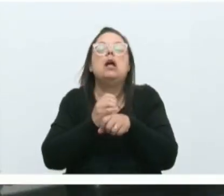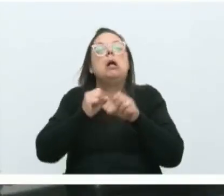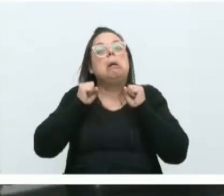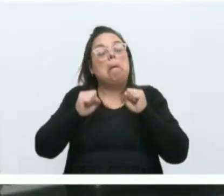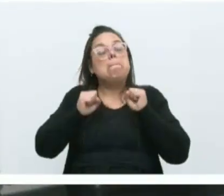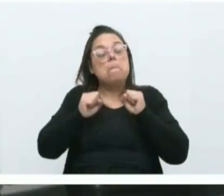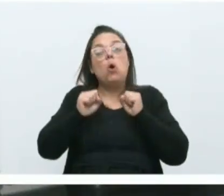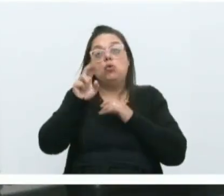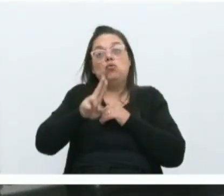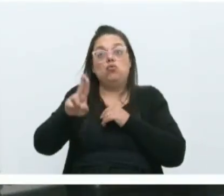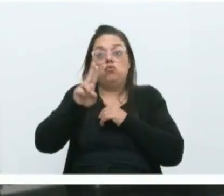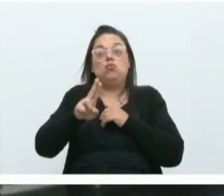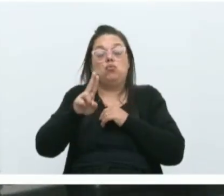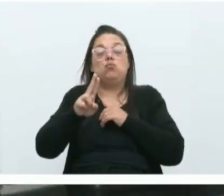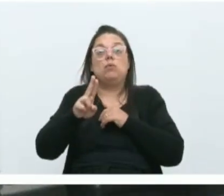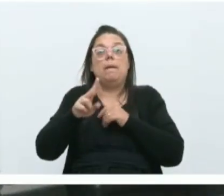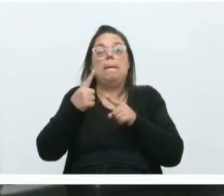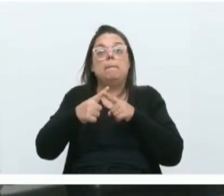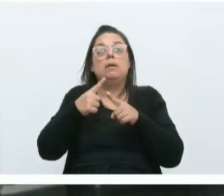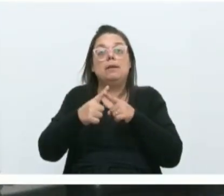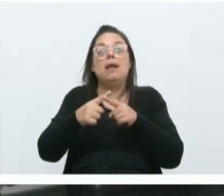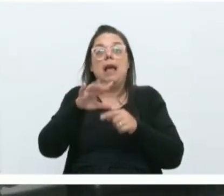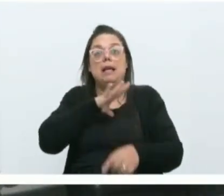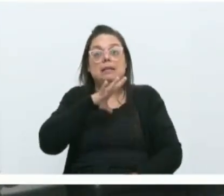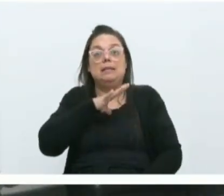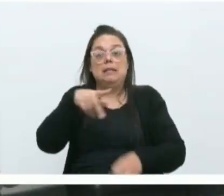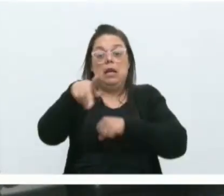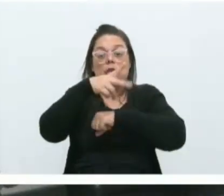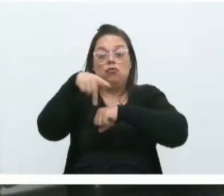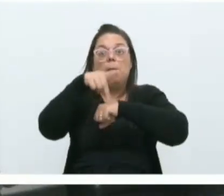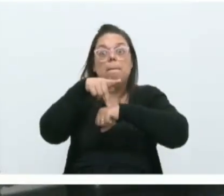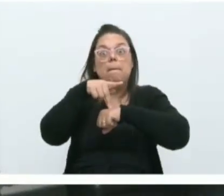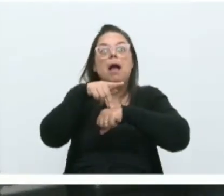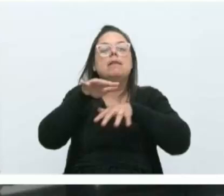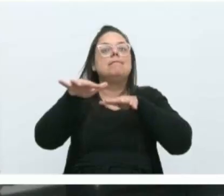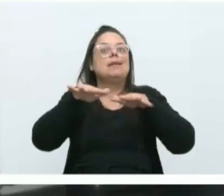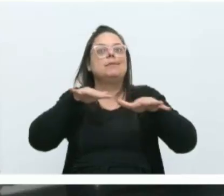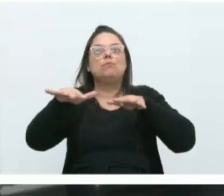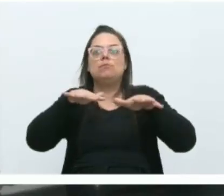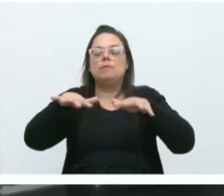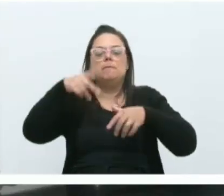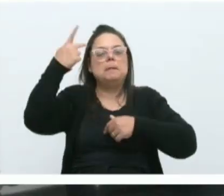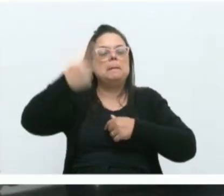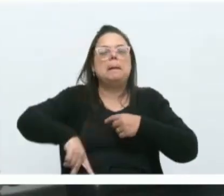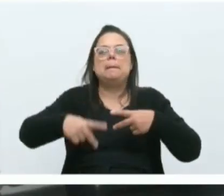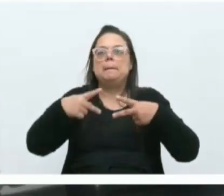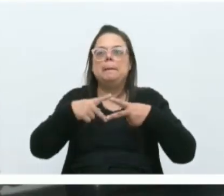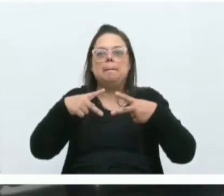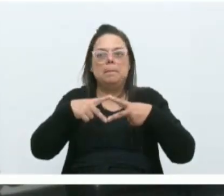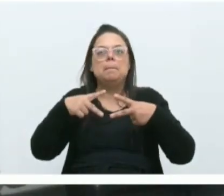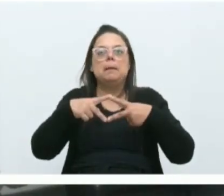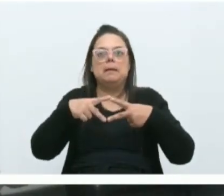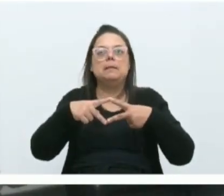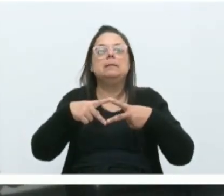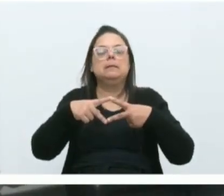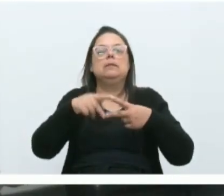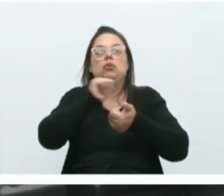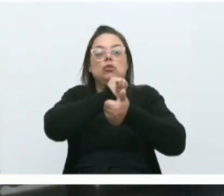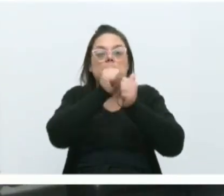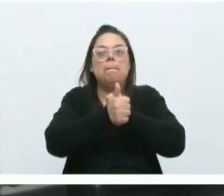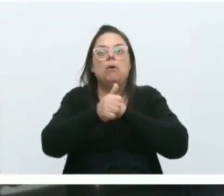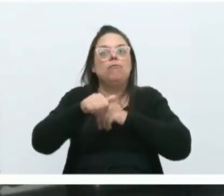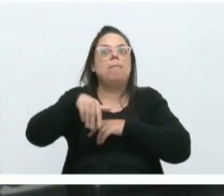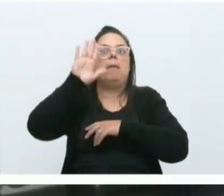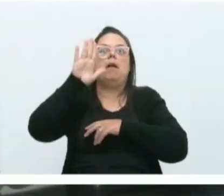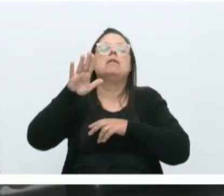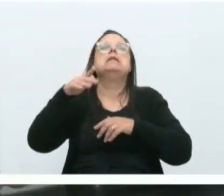investimento pesado hoje, graças a Deus, porque a cidade e o país estão se movimentando, a nossa região é uma das maiores do país nessa questão, nessa prática do esporte. Nós